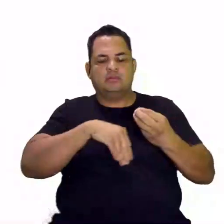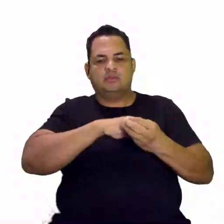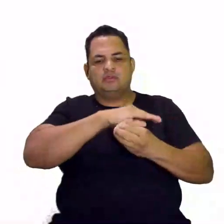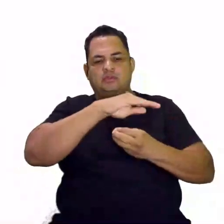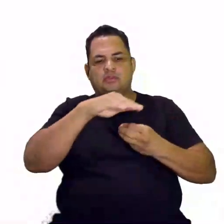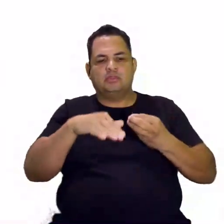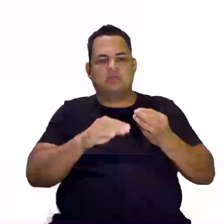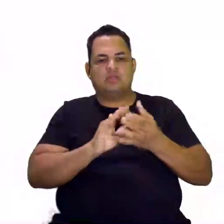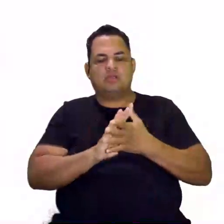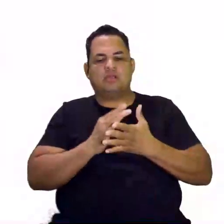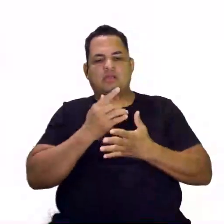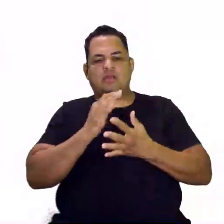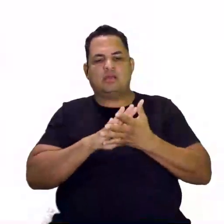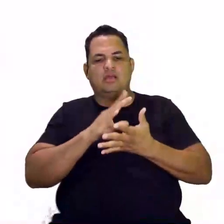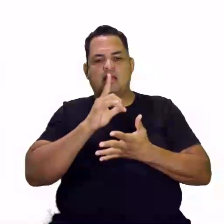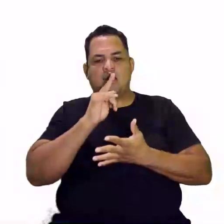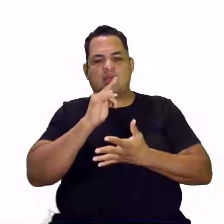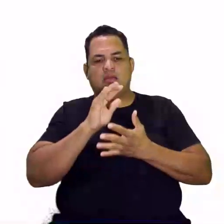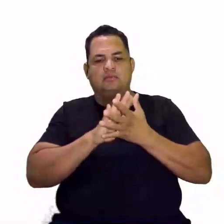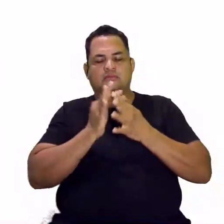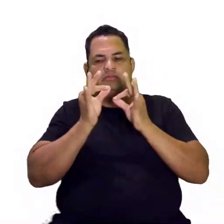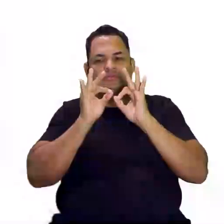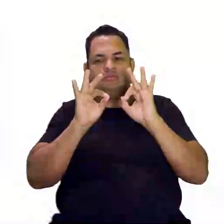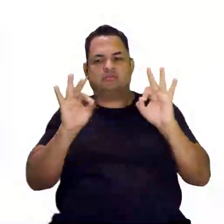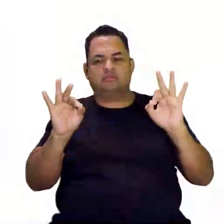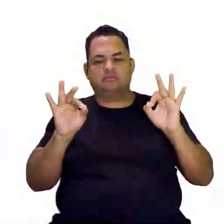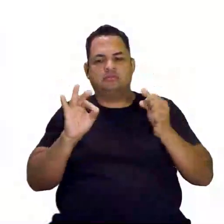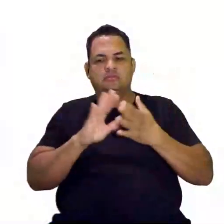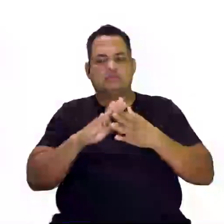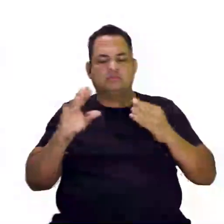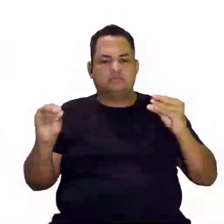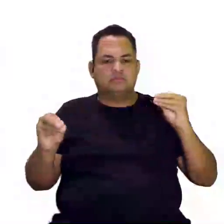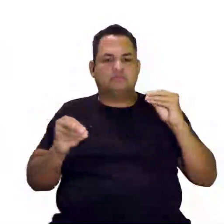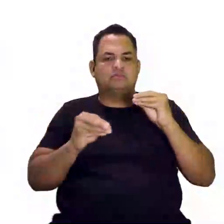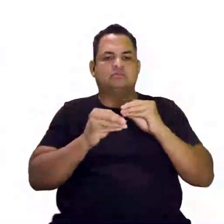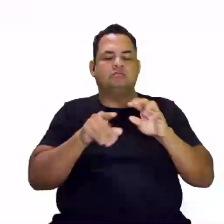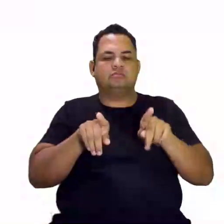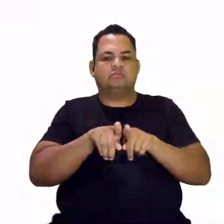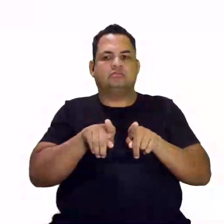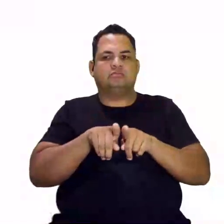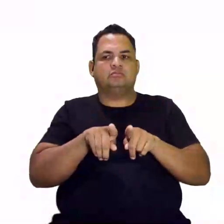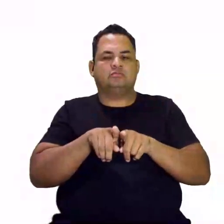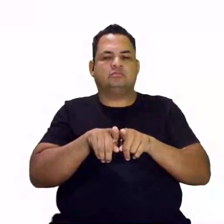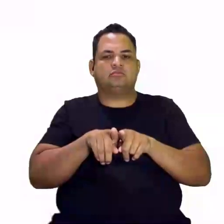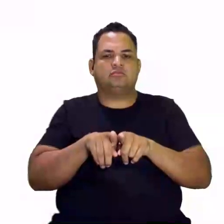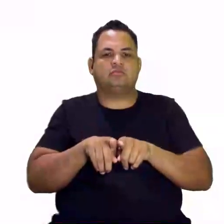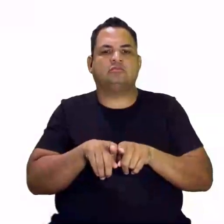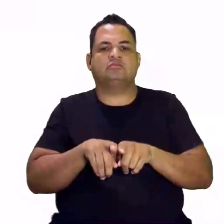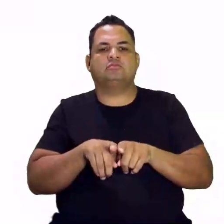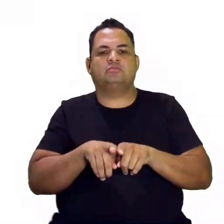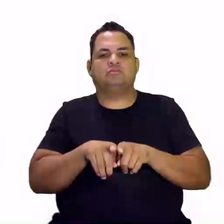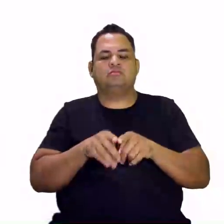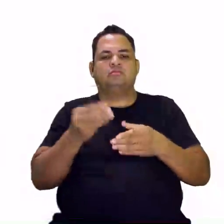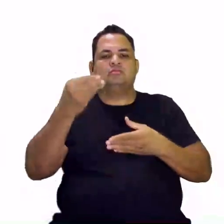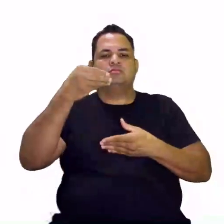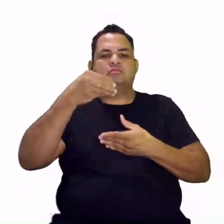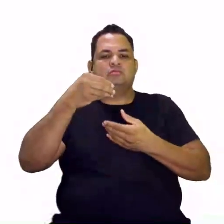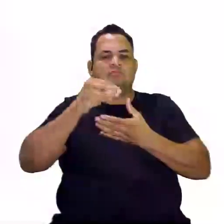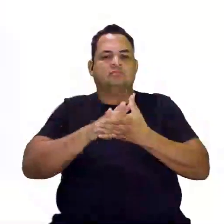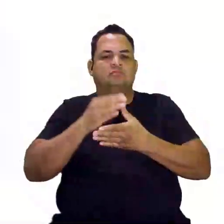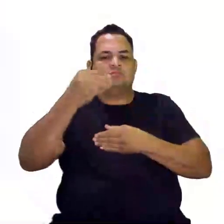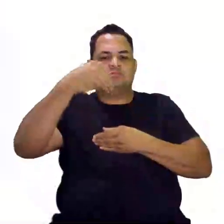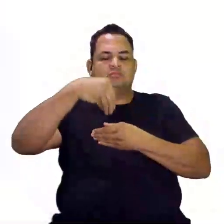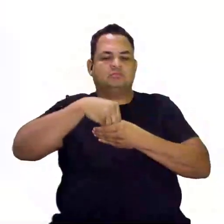água em sua forma mais simples. Aí a gente podia acrescentar. Também tem, na parte interna